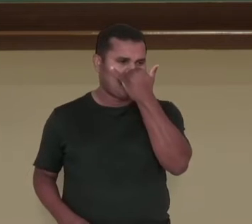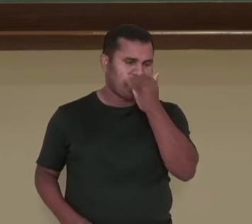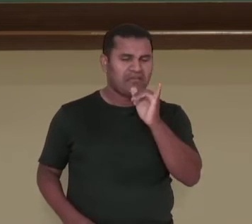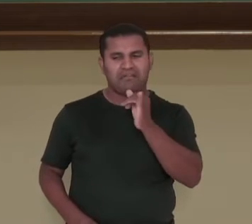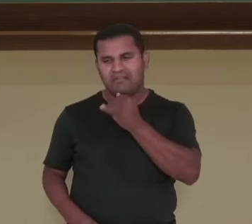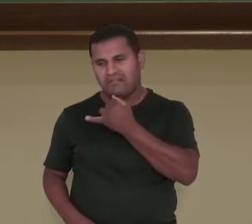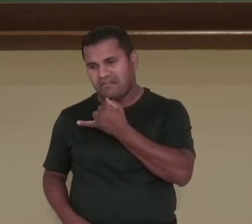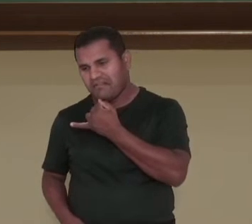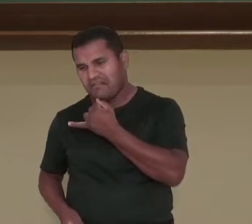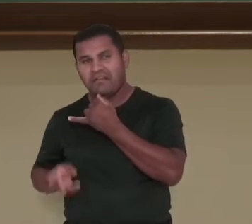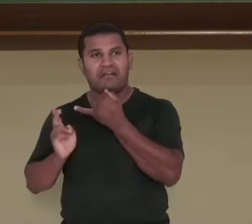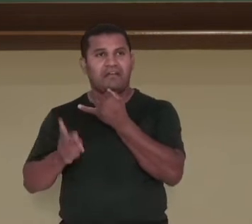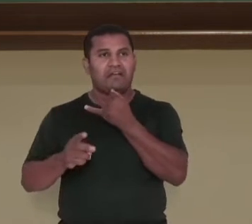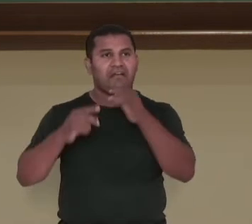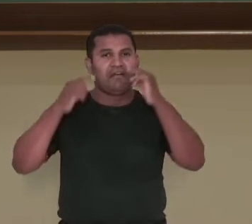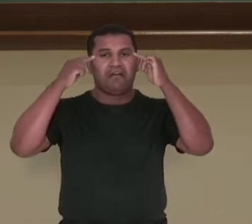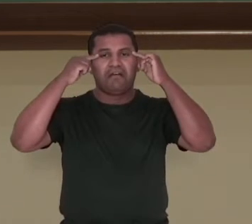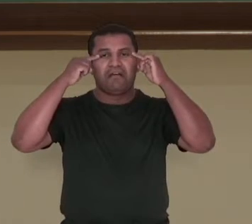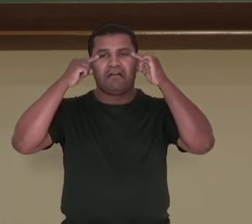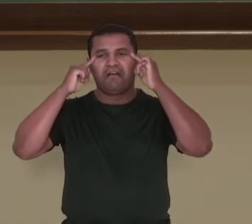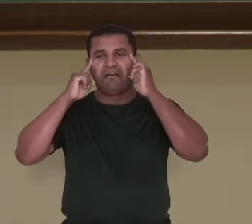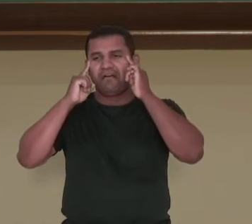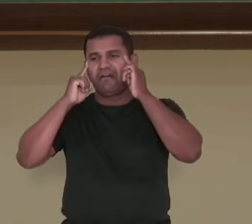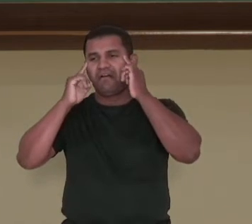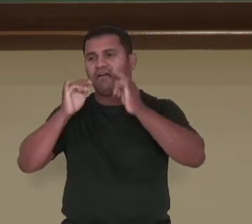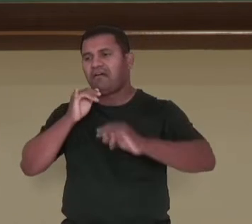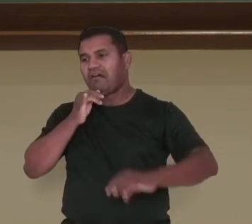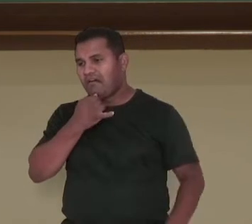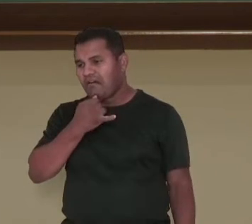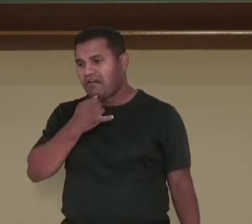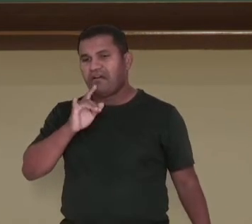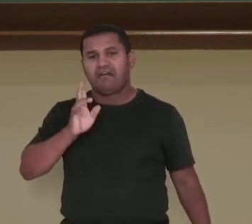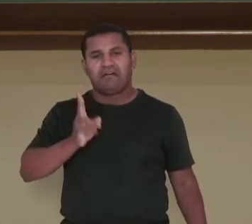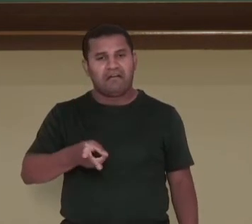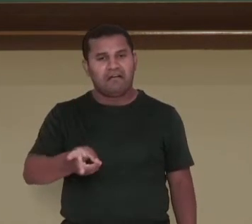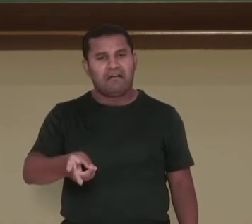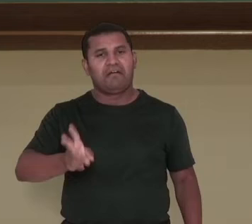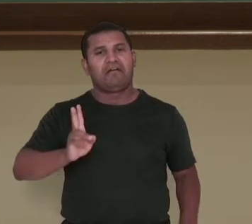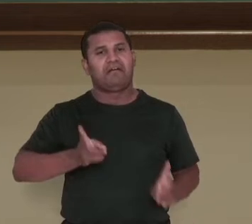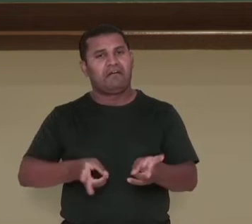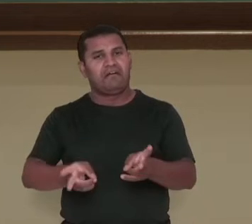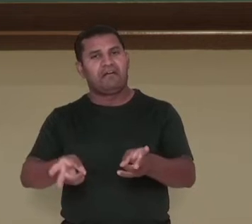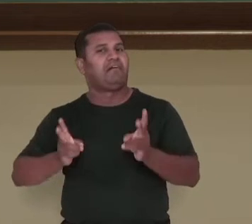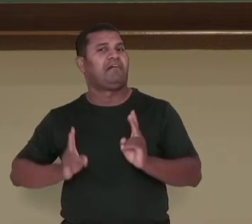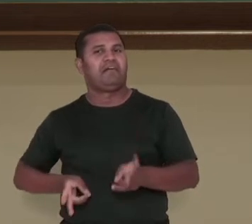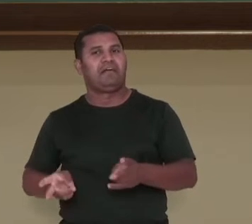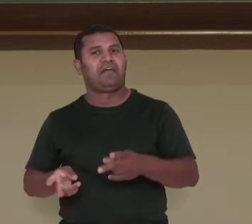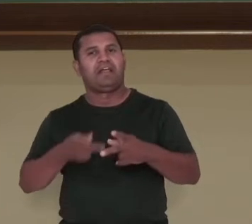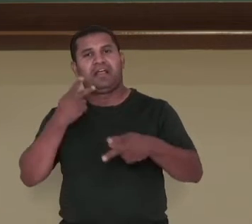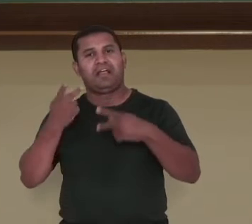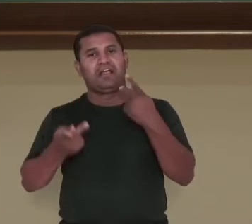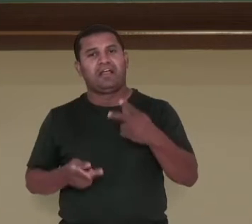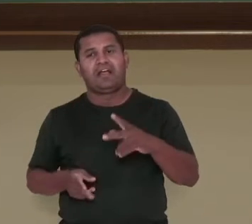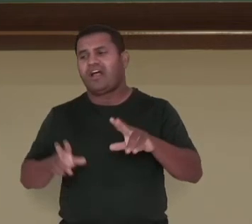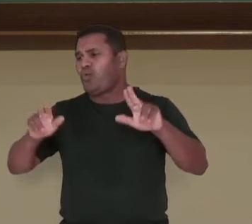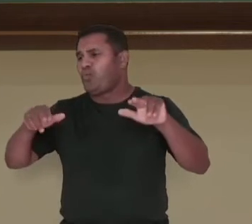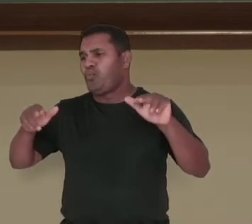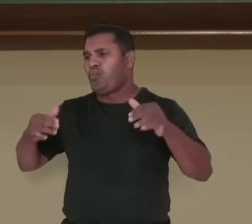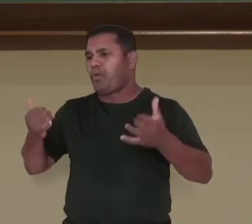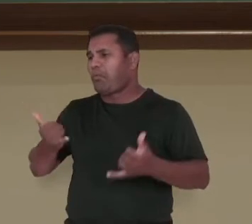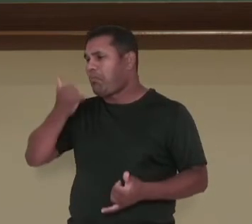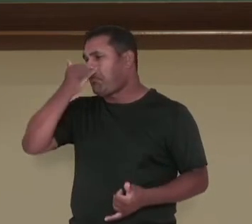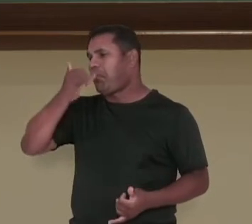ele é completamente reativo. Ele tem um amigo ali que é super proativo e tal, e ele acha que nada vai dar certo,